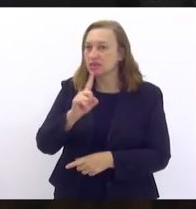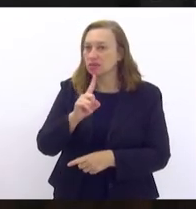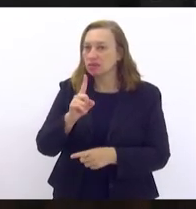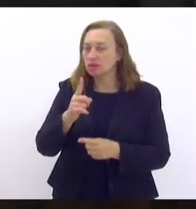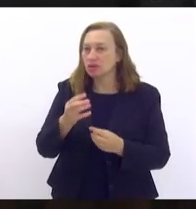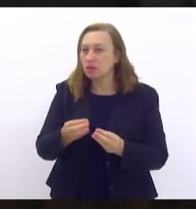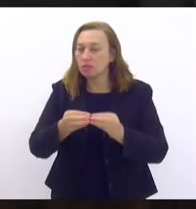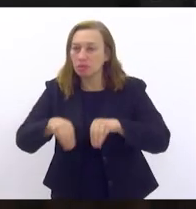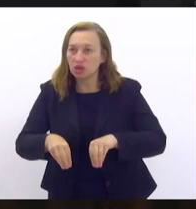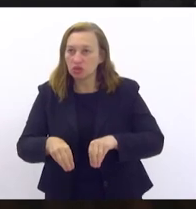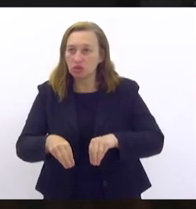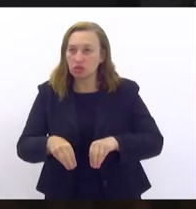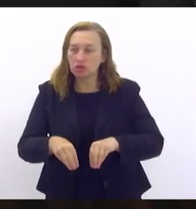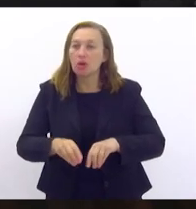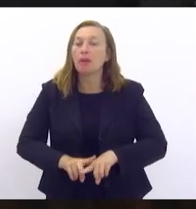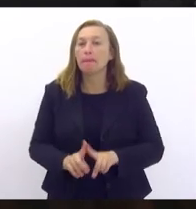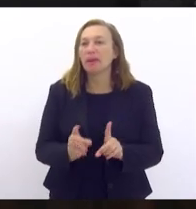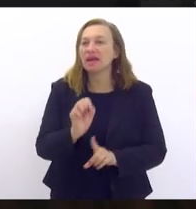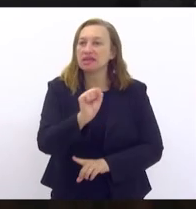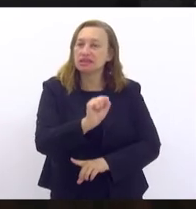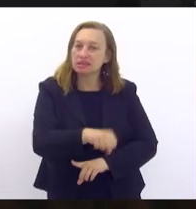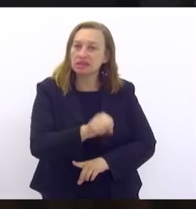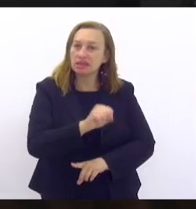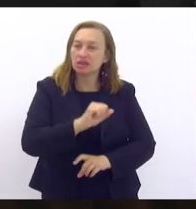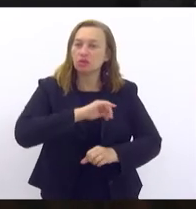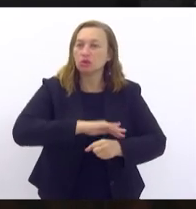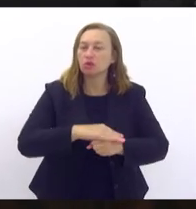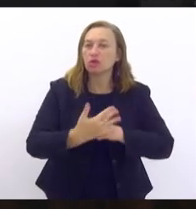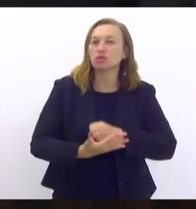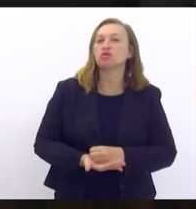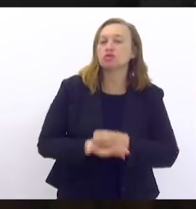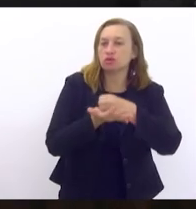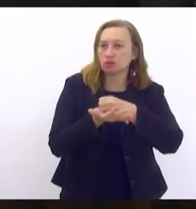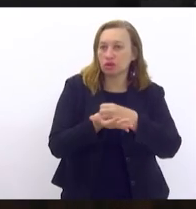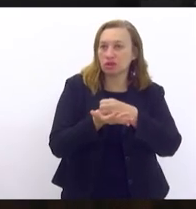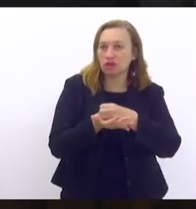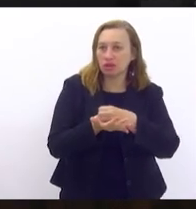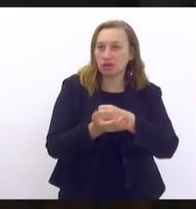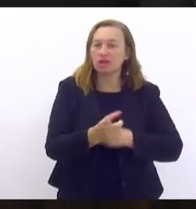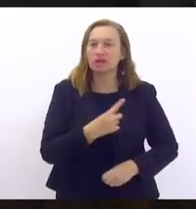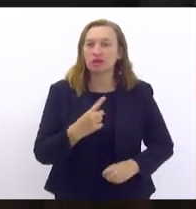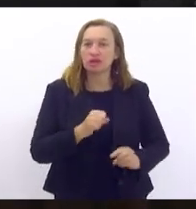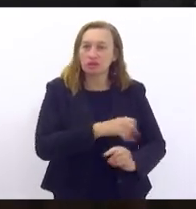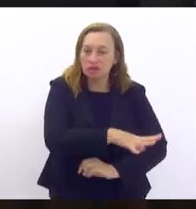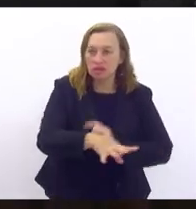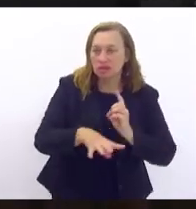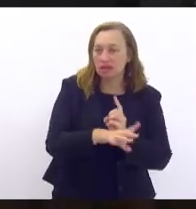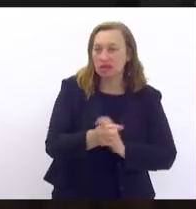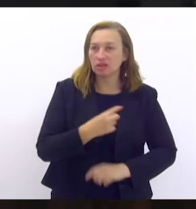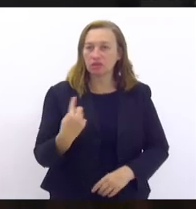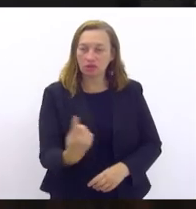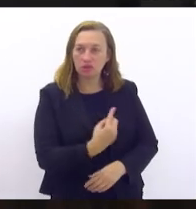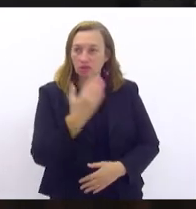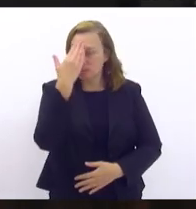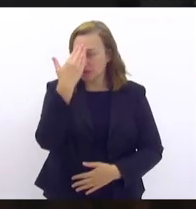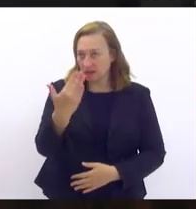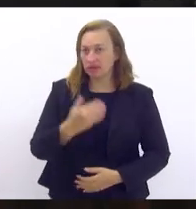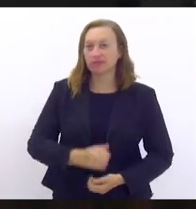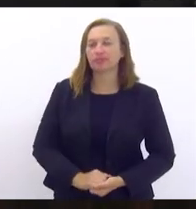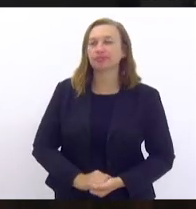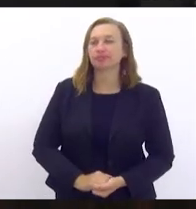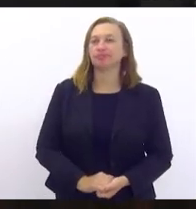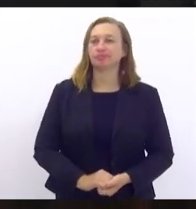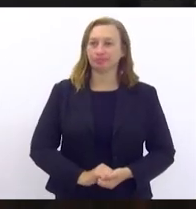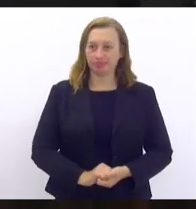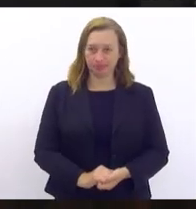mas sim uma parte sustentável de nossa sociedade Muito obrigado